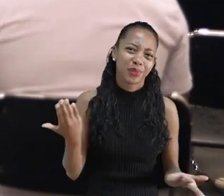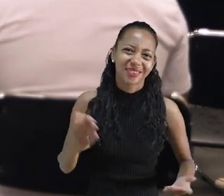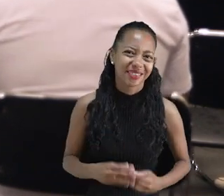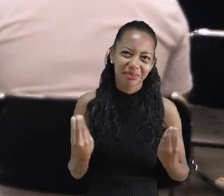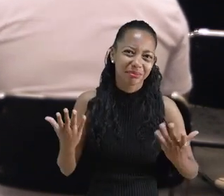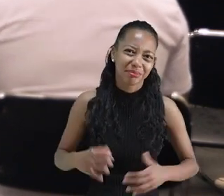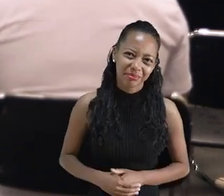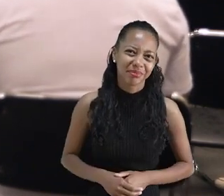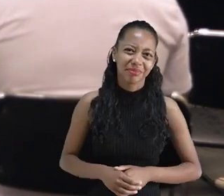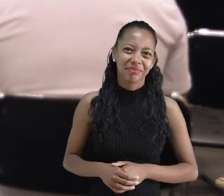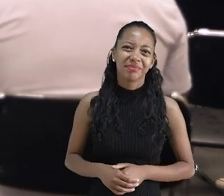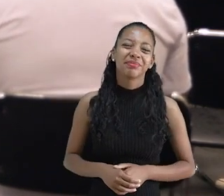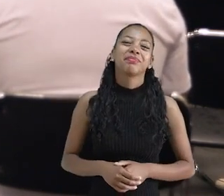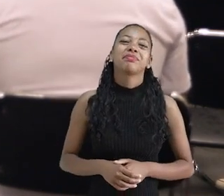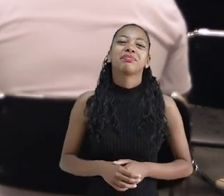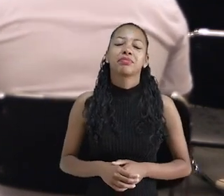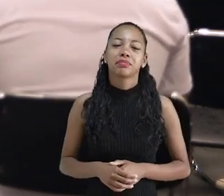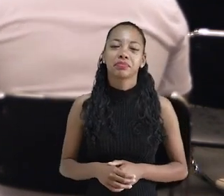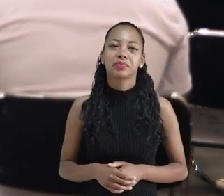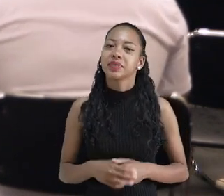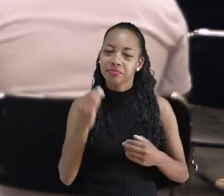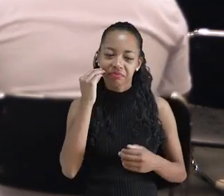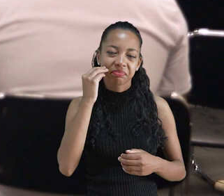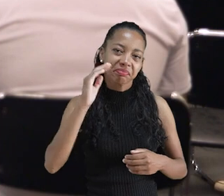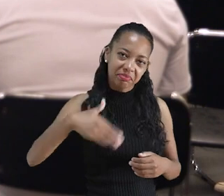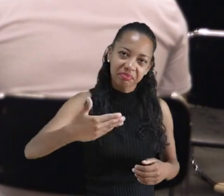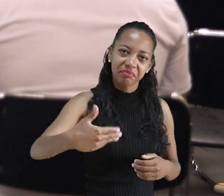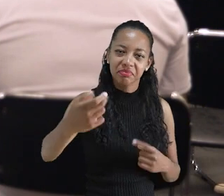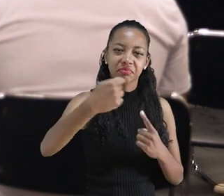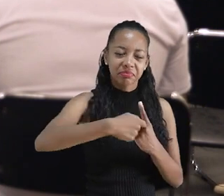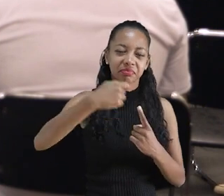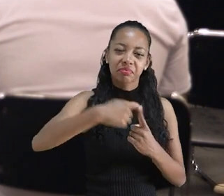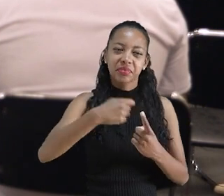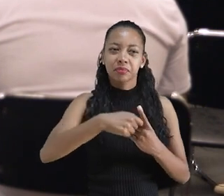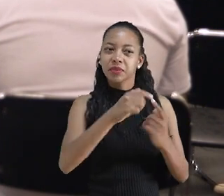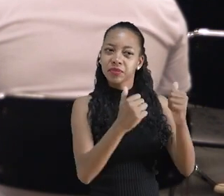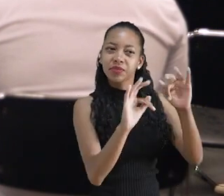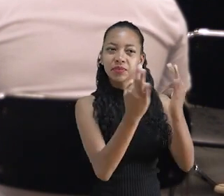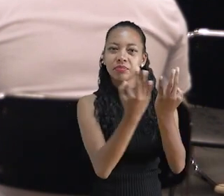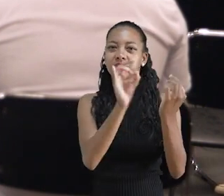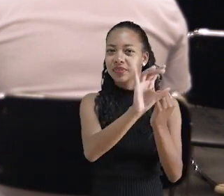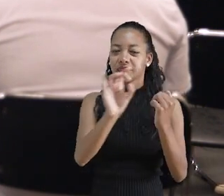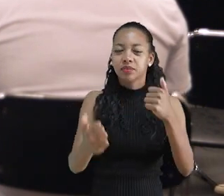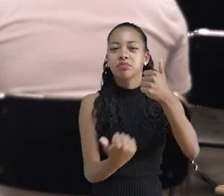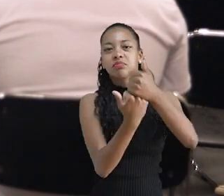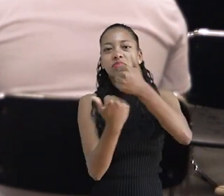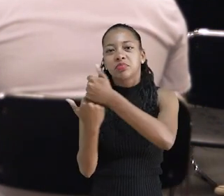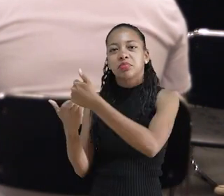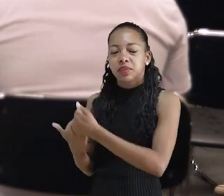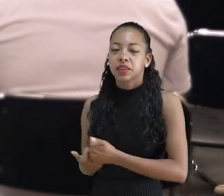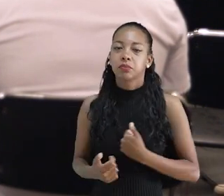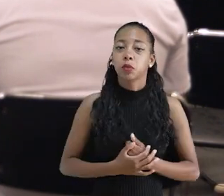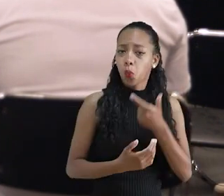OAB etc dando esse suporte paraas famílias eh a gente conseguiu e movimento todo eh